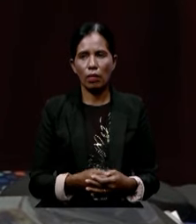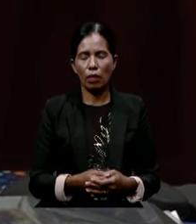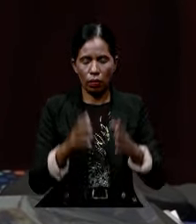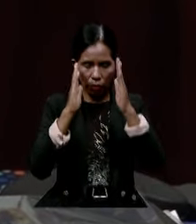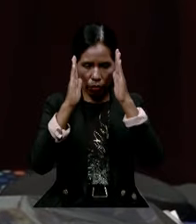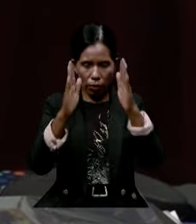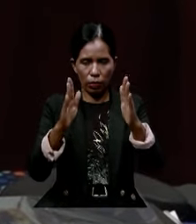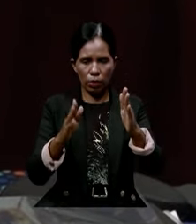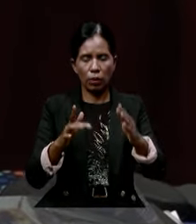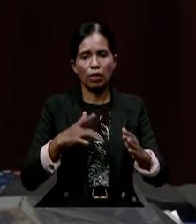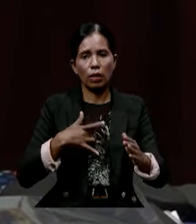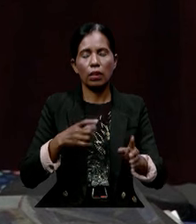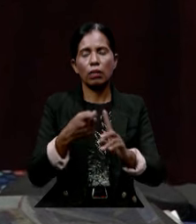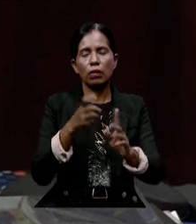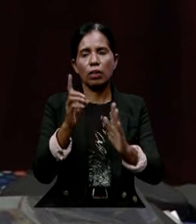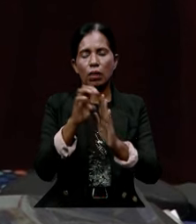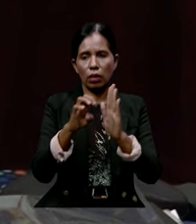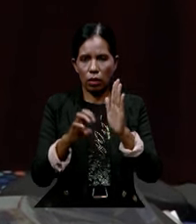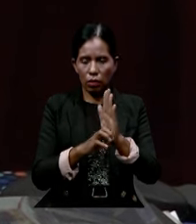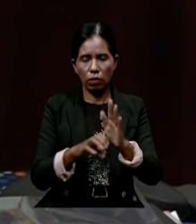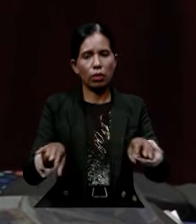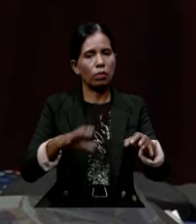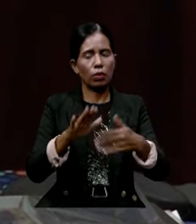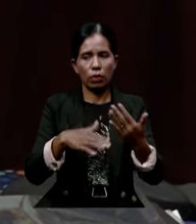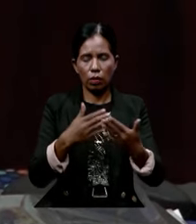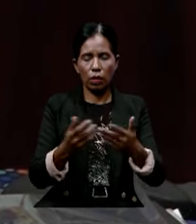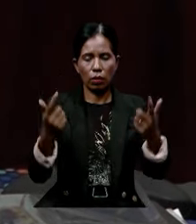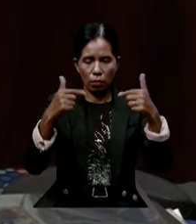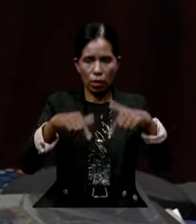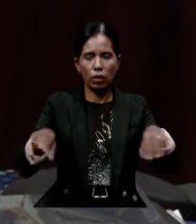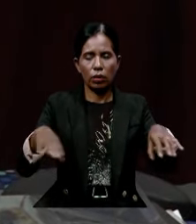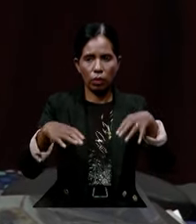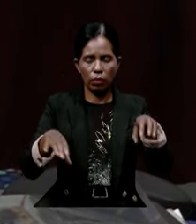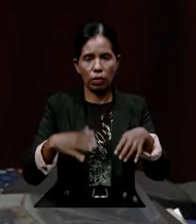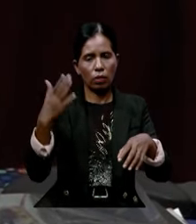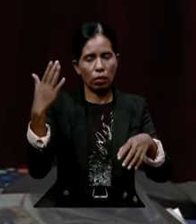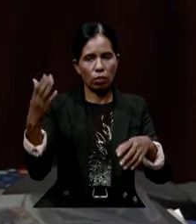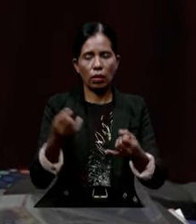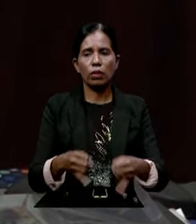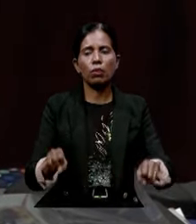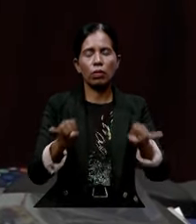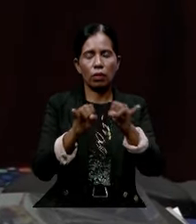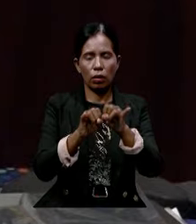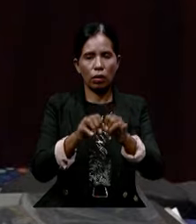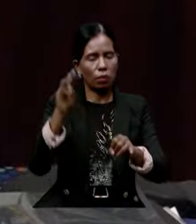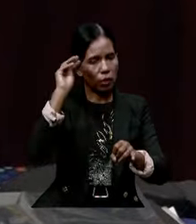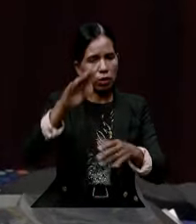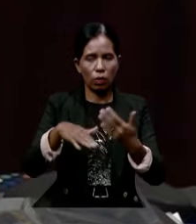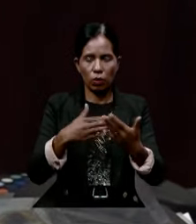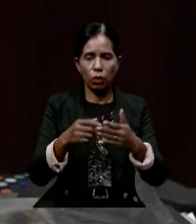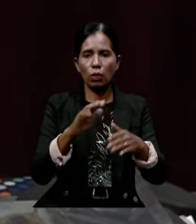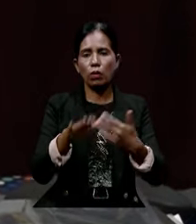sentido de Estado, né, maca, serviço todo, ceder mais serviço vai a instituição, vai a ministério todo, tem